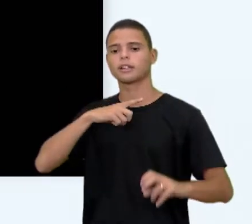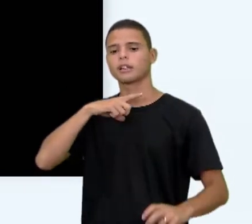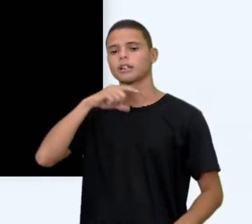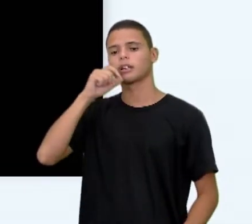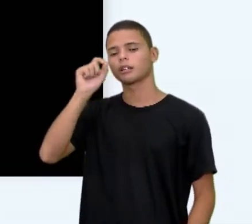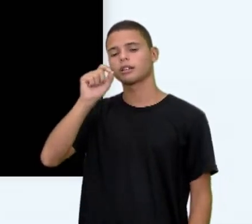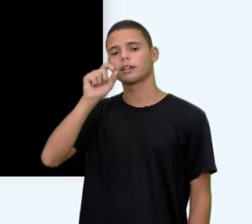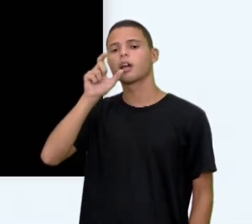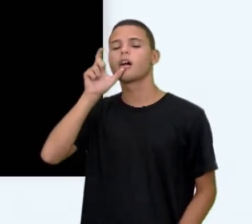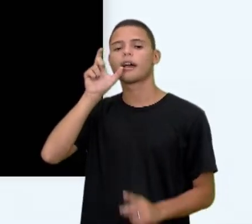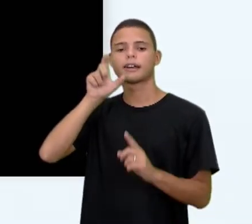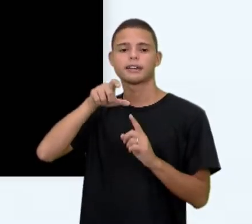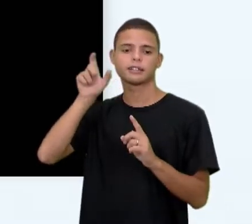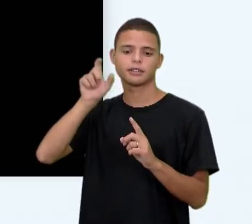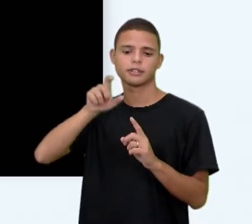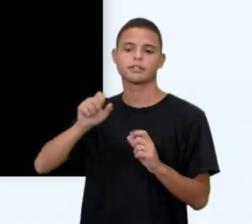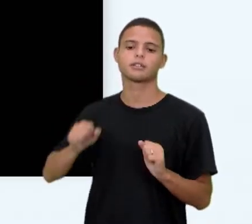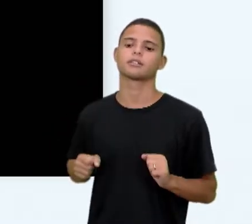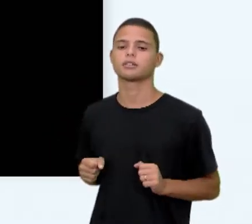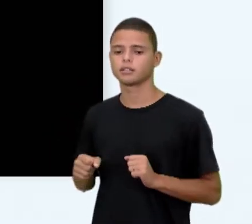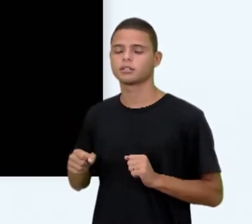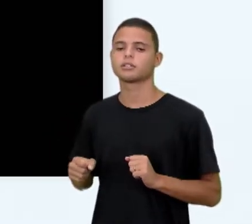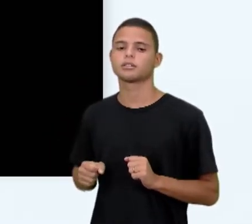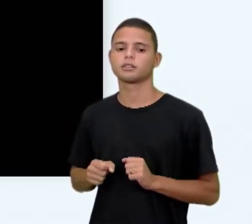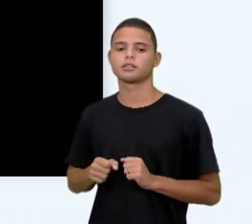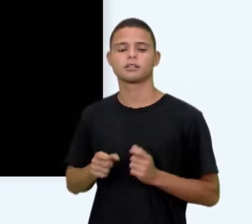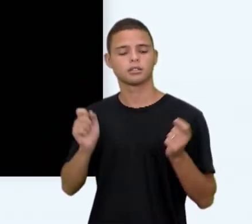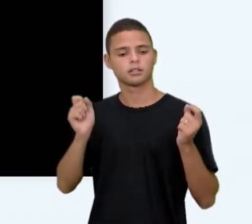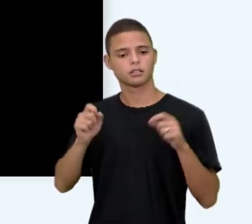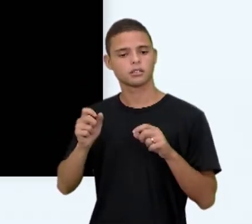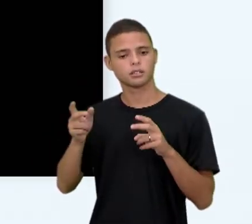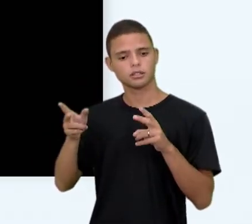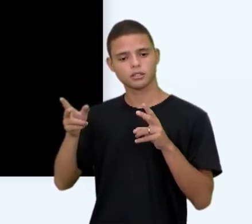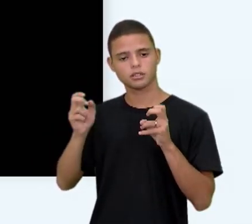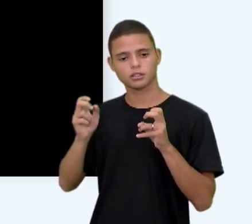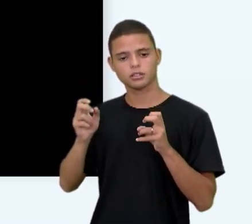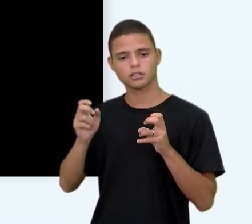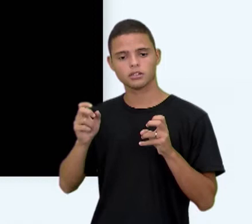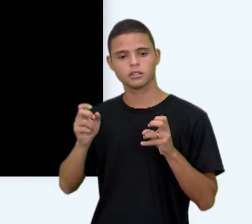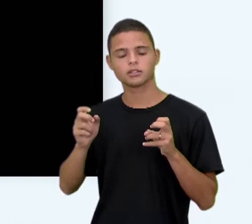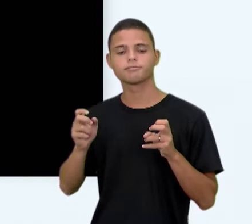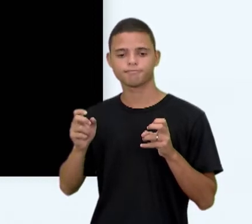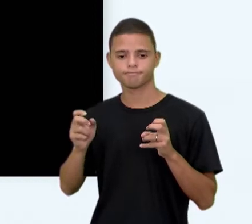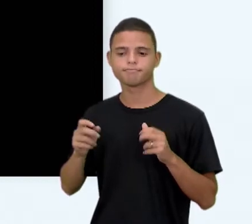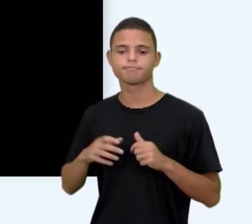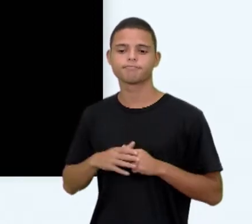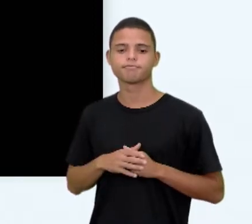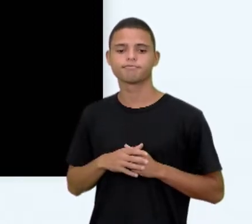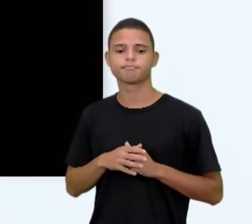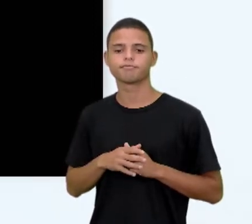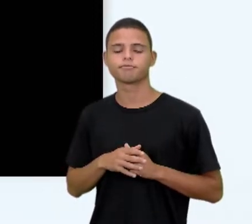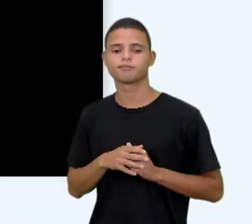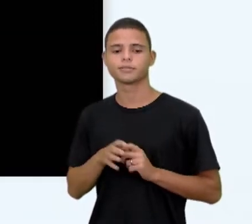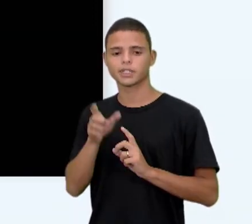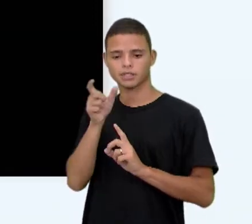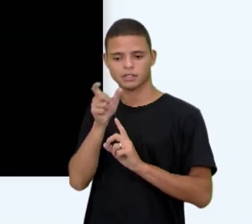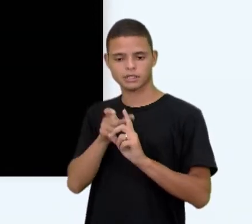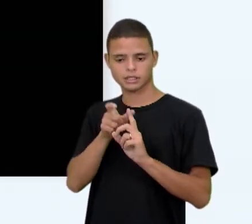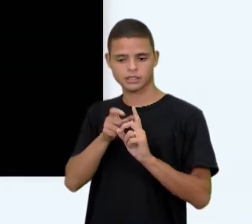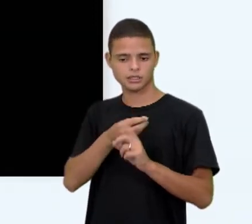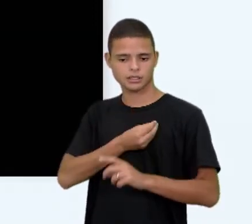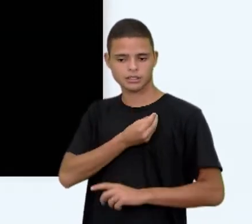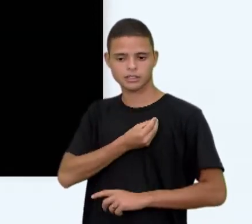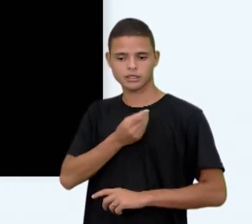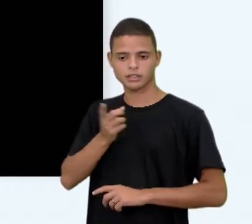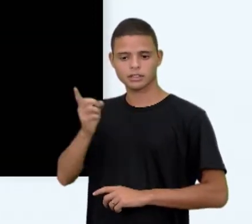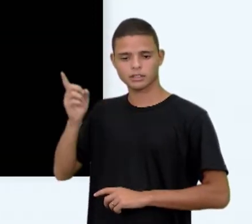também de uma crítica. Isto podemos perceber ao notar que um dos personagens presentes na